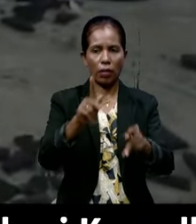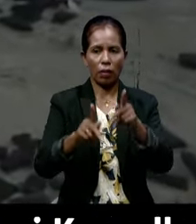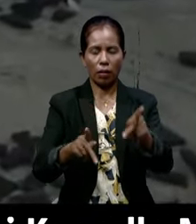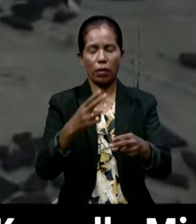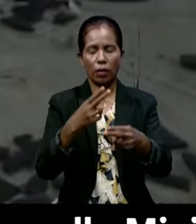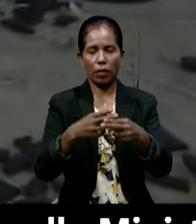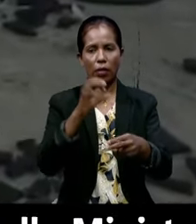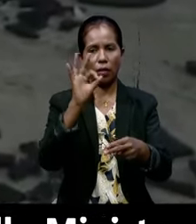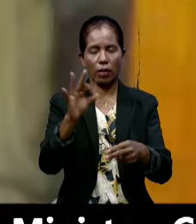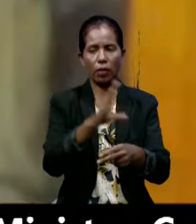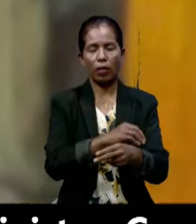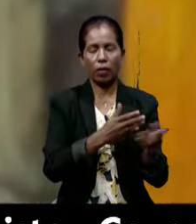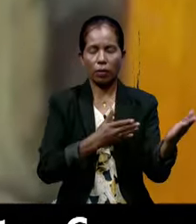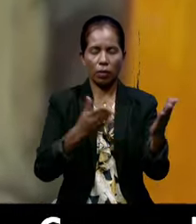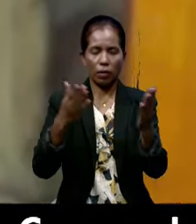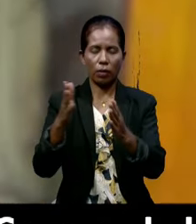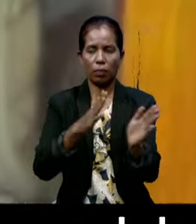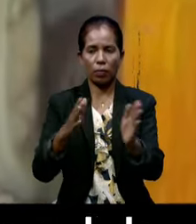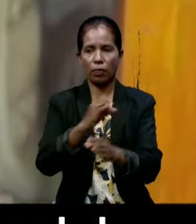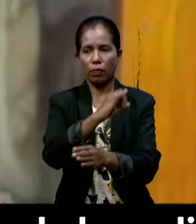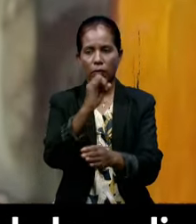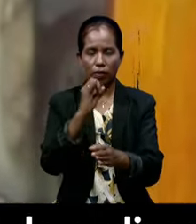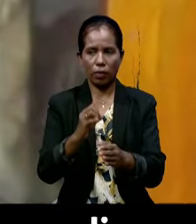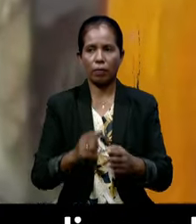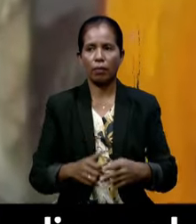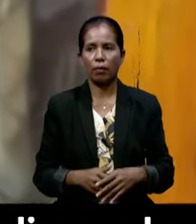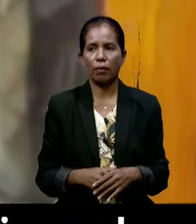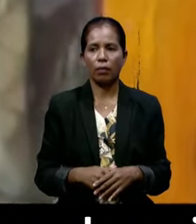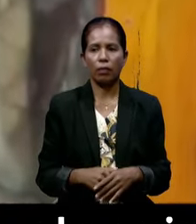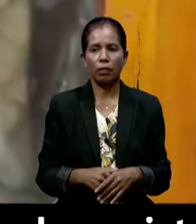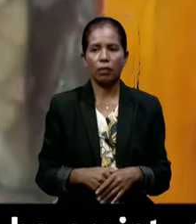ho inisial Efi submeteu na bayi proses investigasi. Felicia Nuvenancio Belo, Jemen.